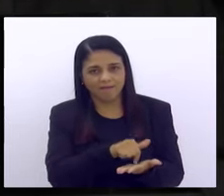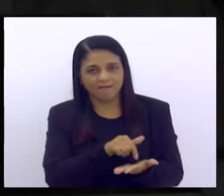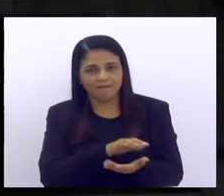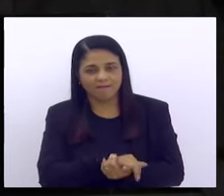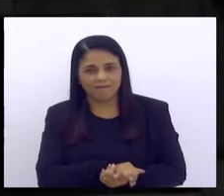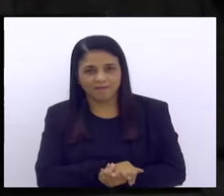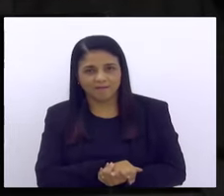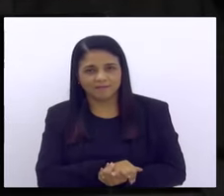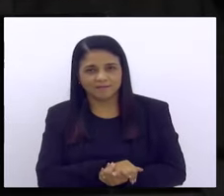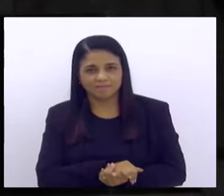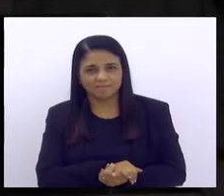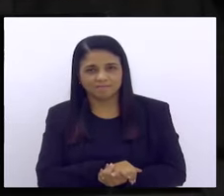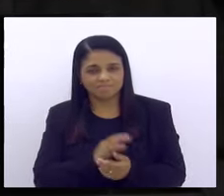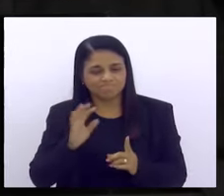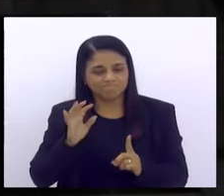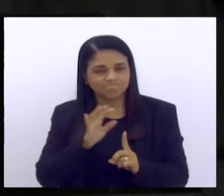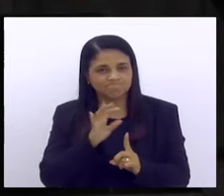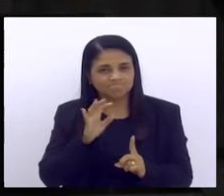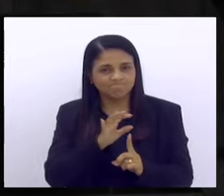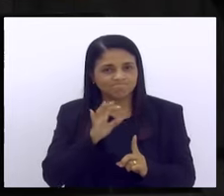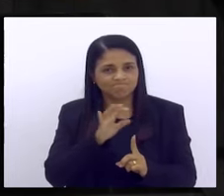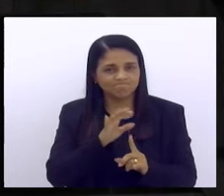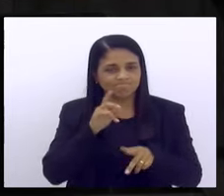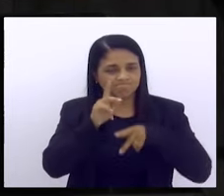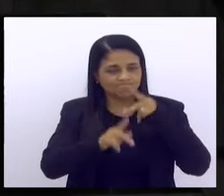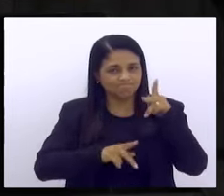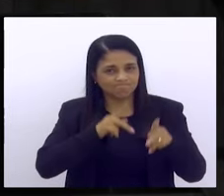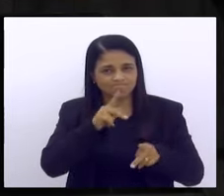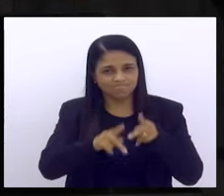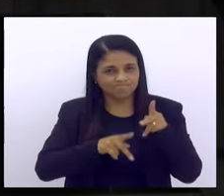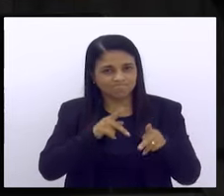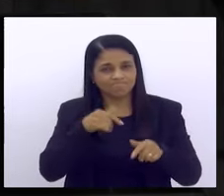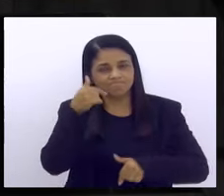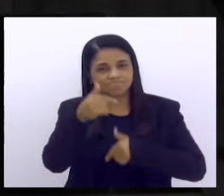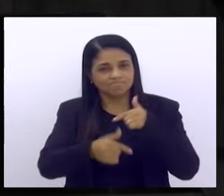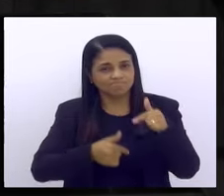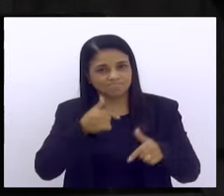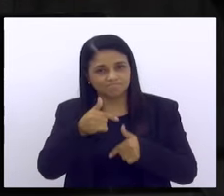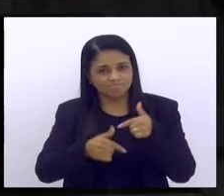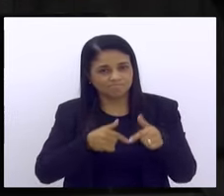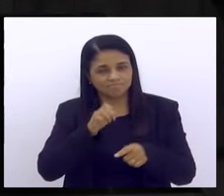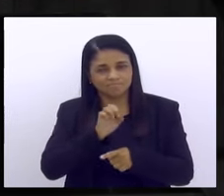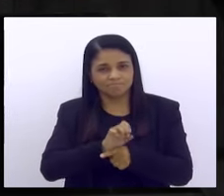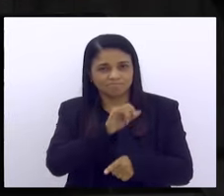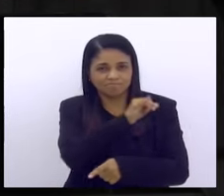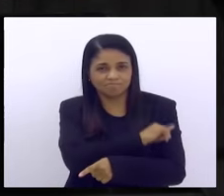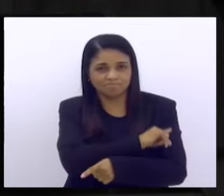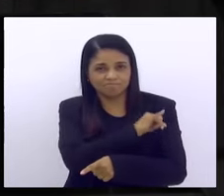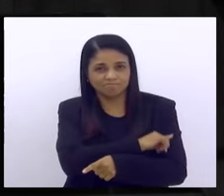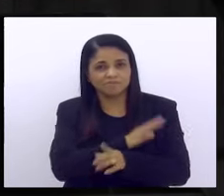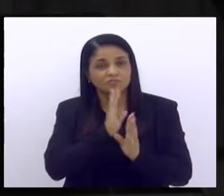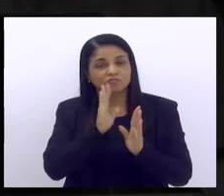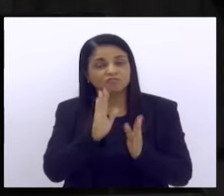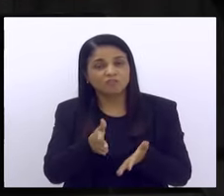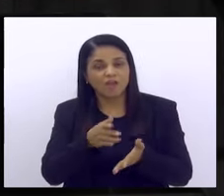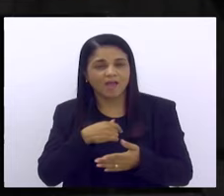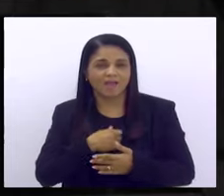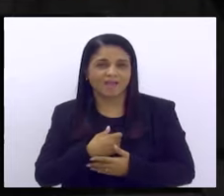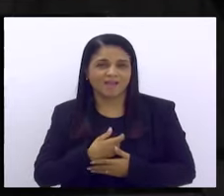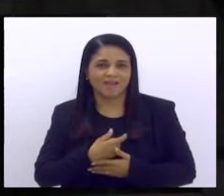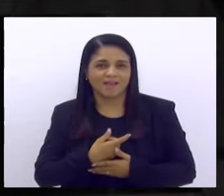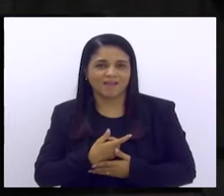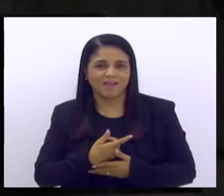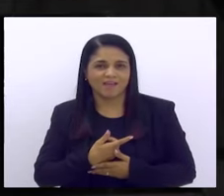para atormentar a população trabalhadora do Rio de Janeiro, que já é de praxe no